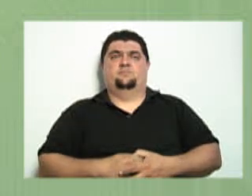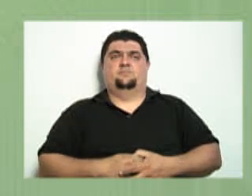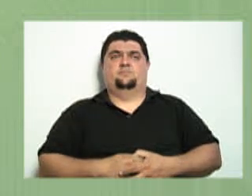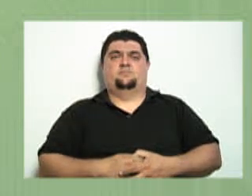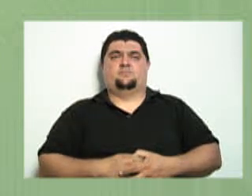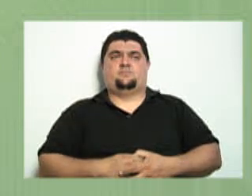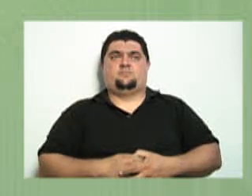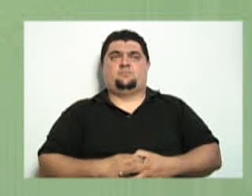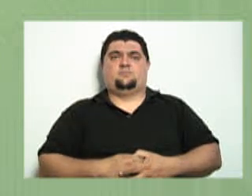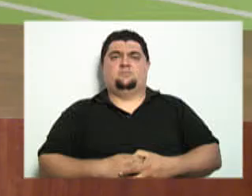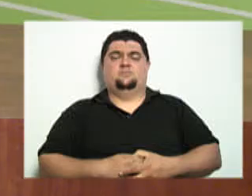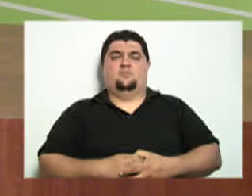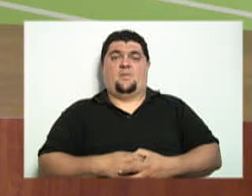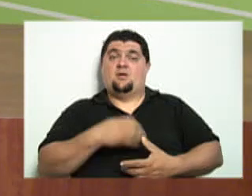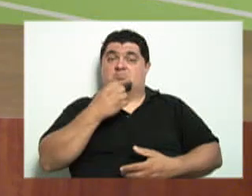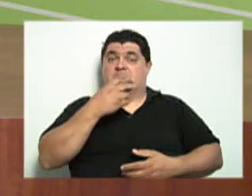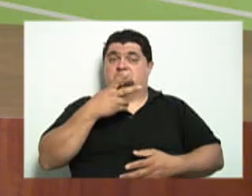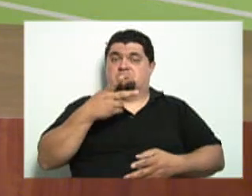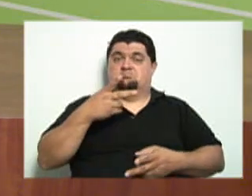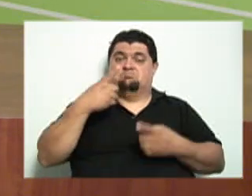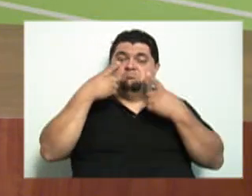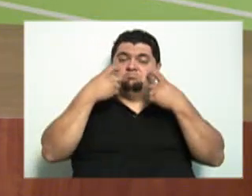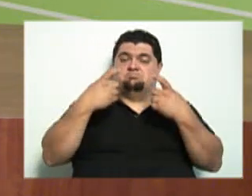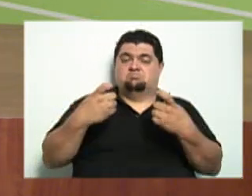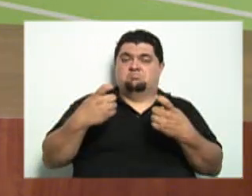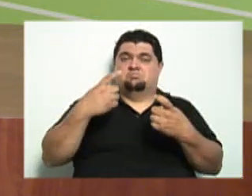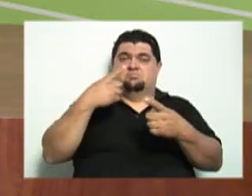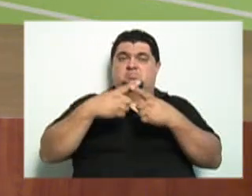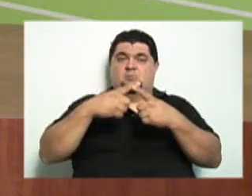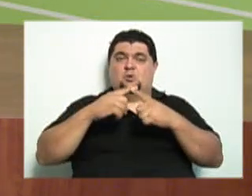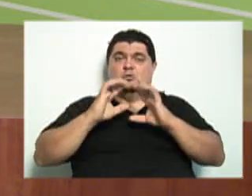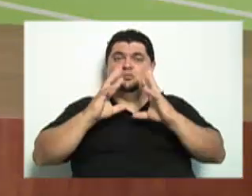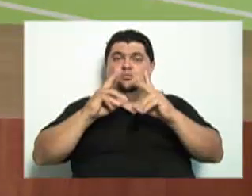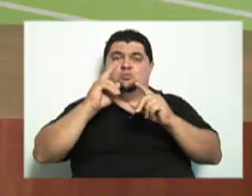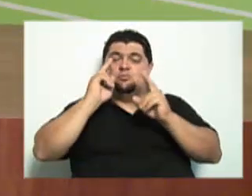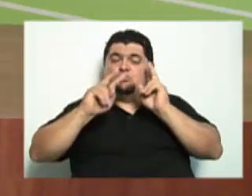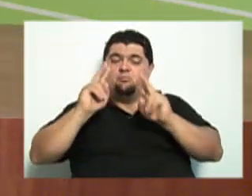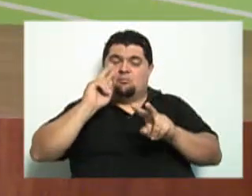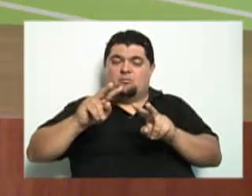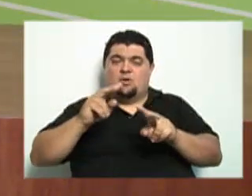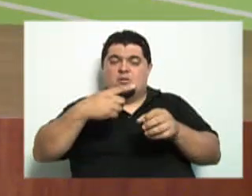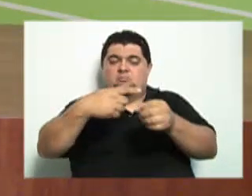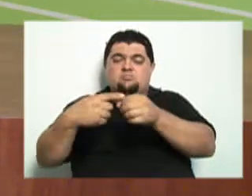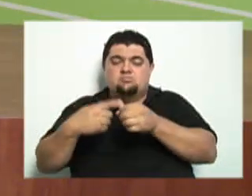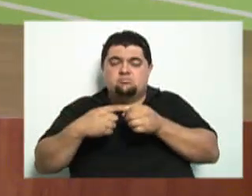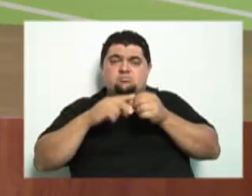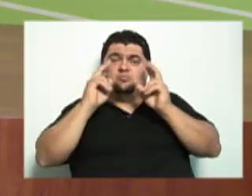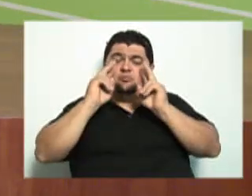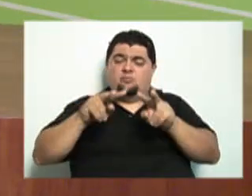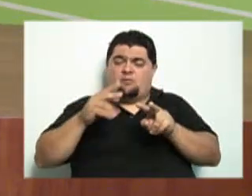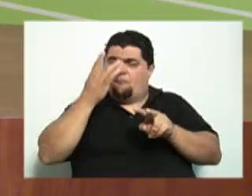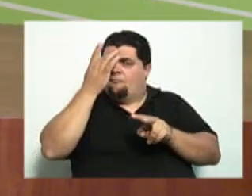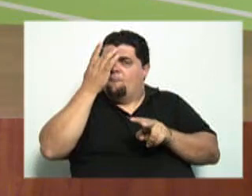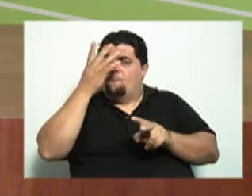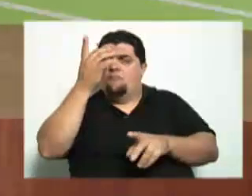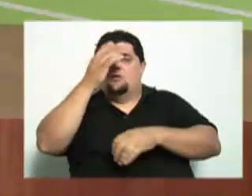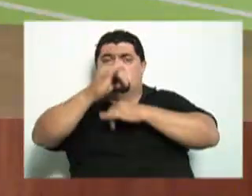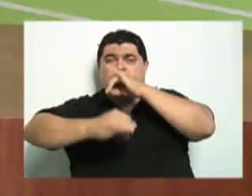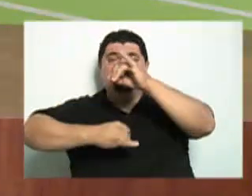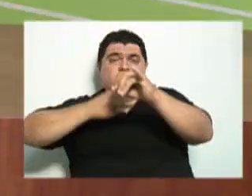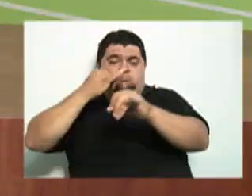É muito interessante que todos vocês podem ver qual é o IDH de seu município. É facilmente encontrado na